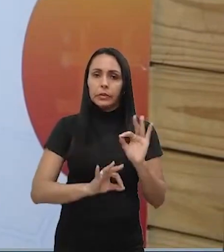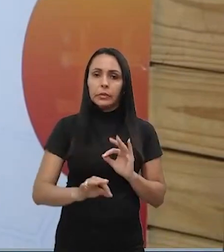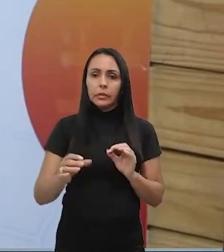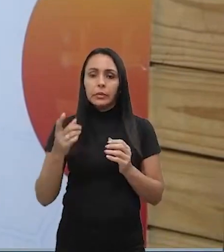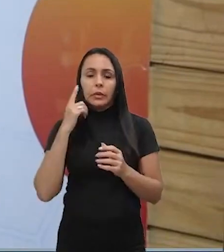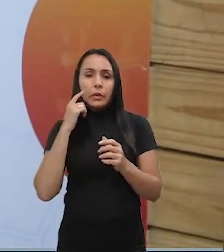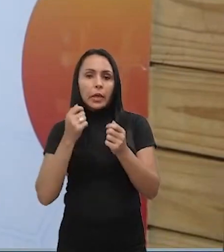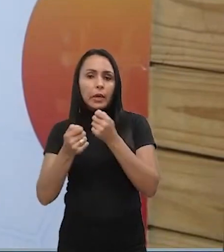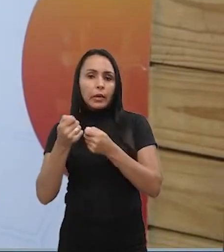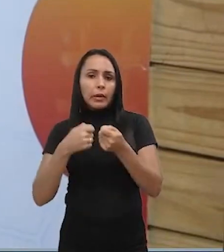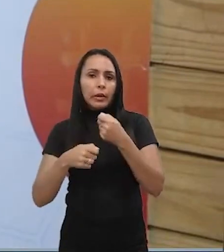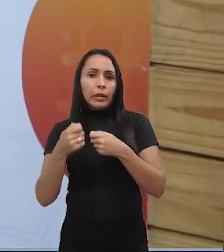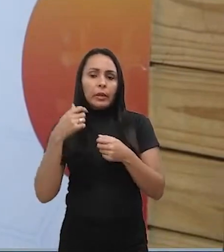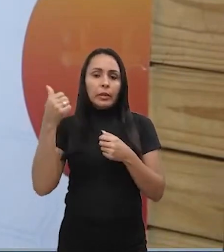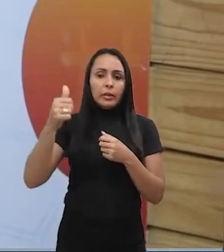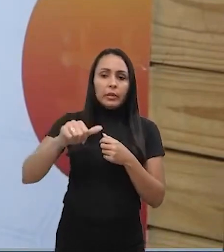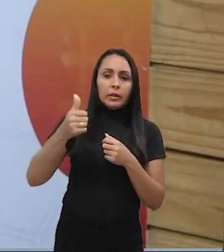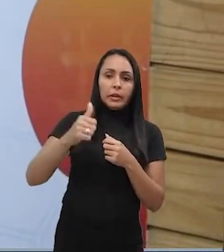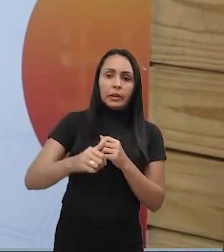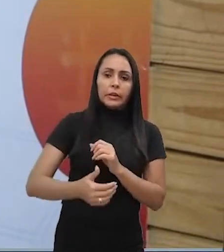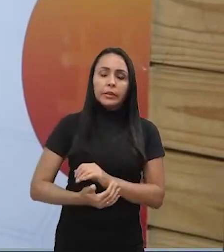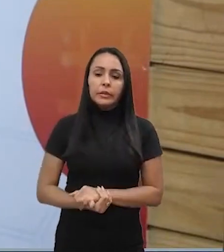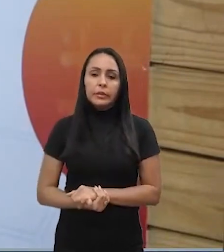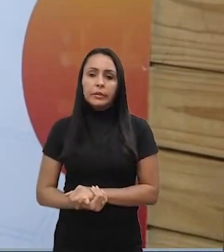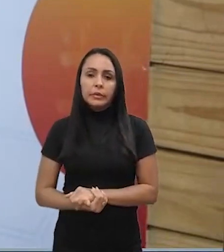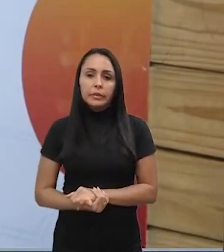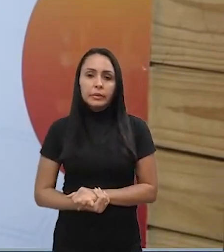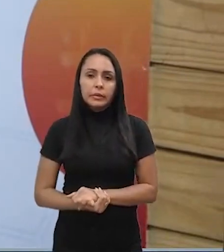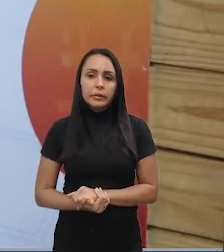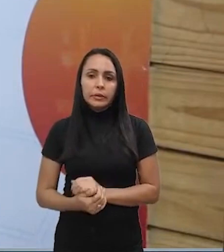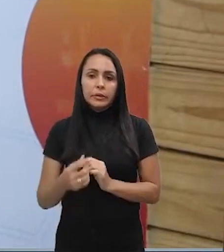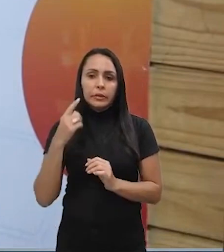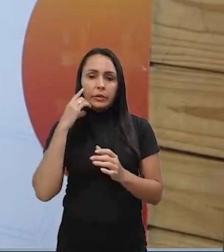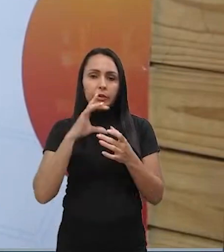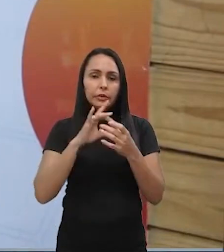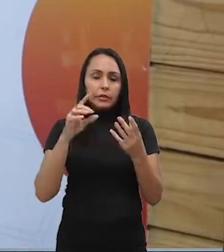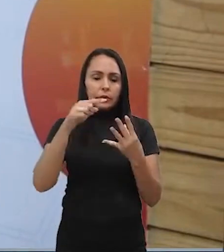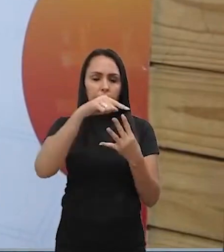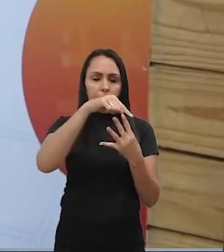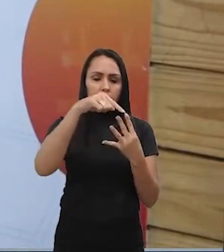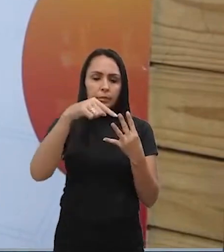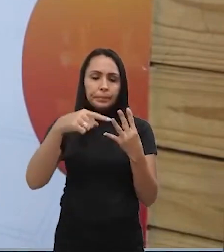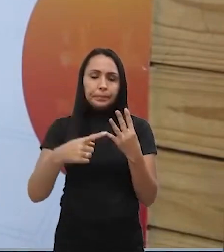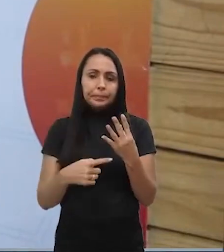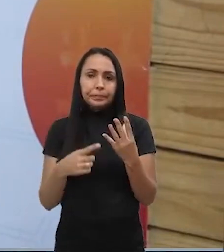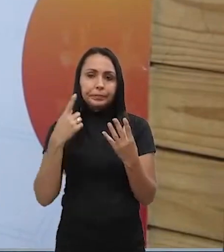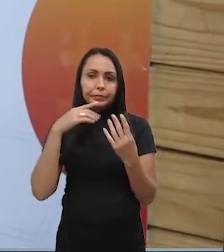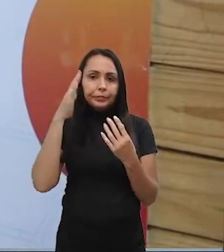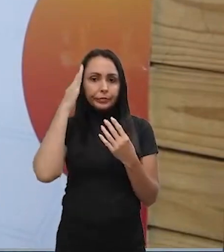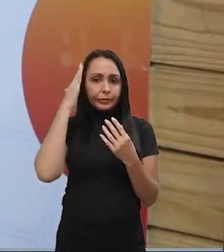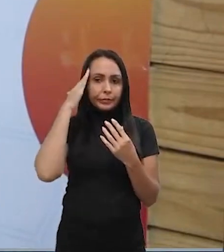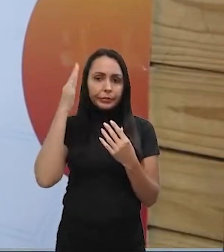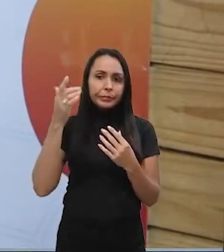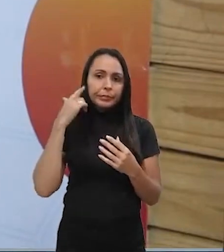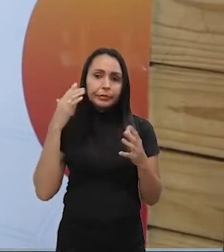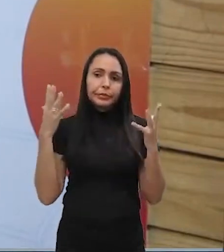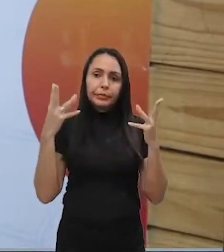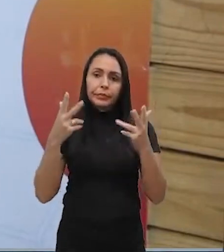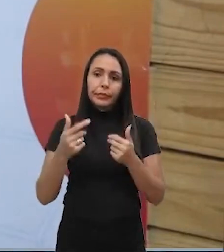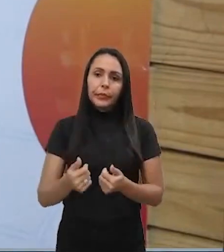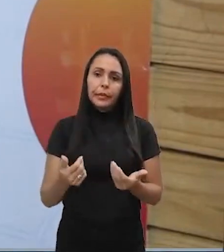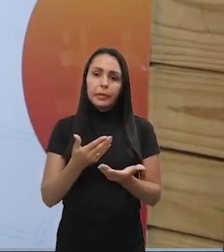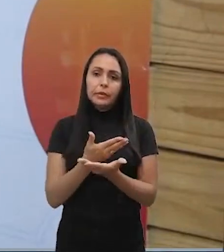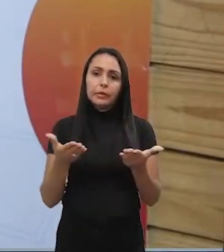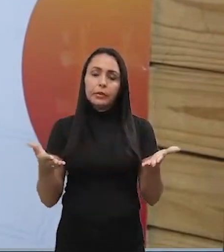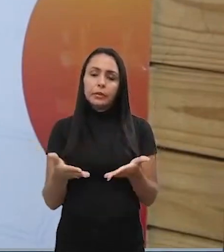e avaliar. Quando nós nos colocamos à disposição desses 4 pontos, nós vamos entender que tudo que nós